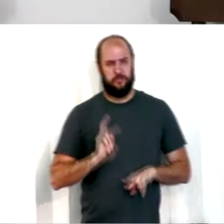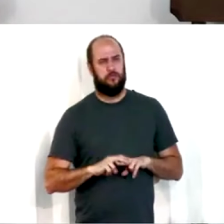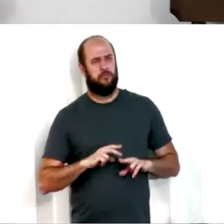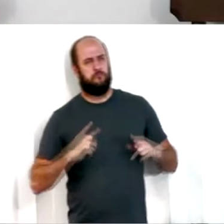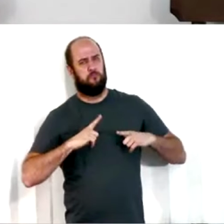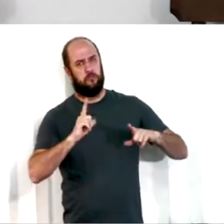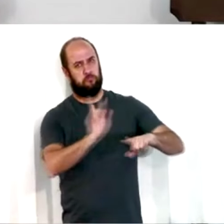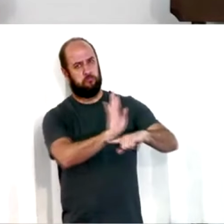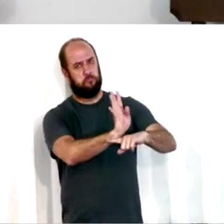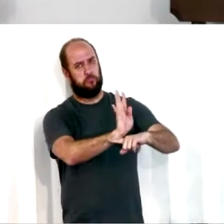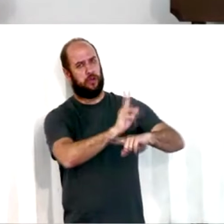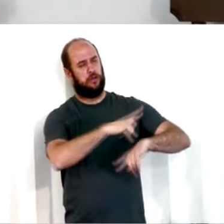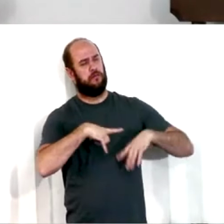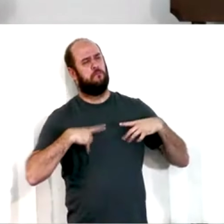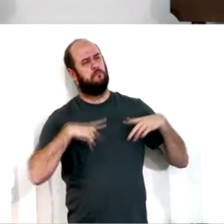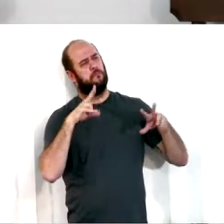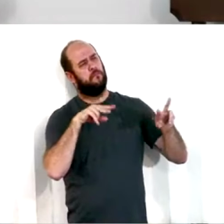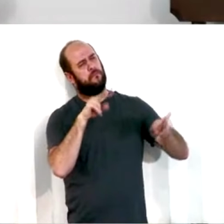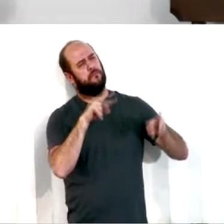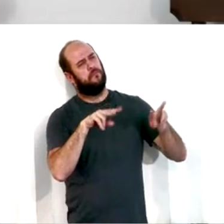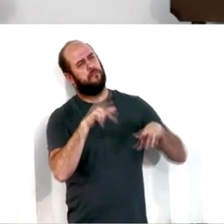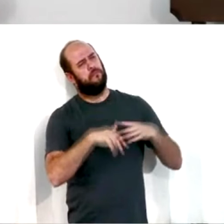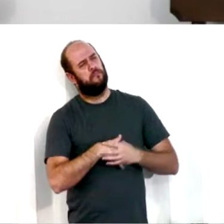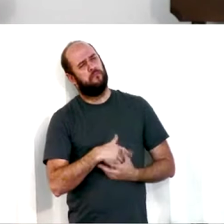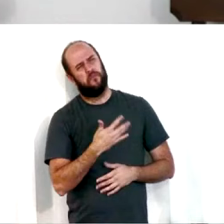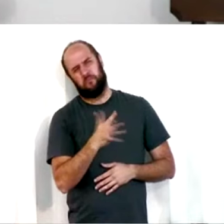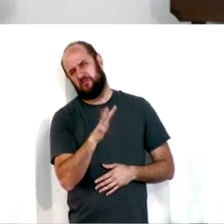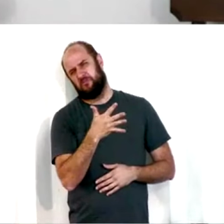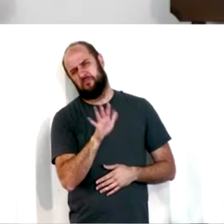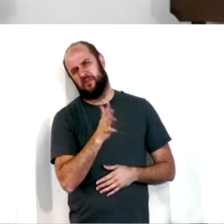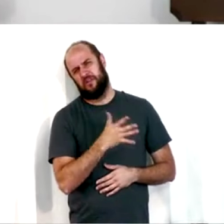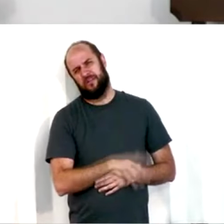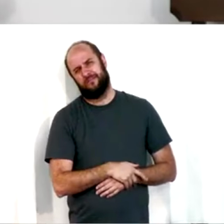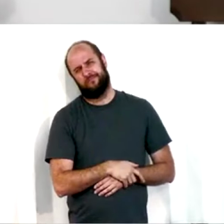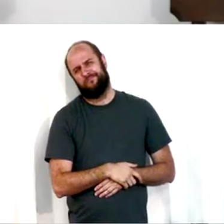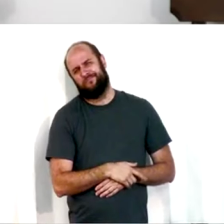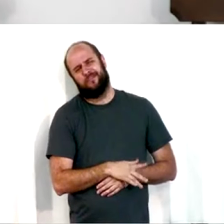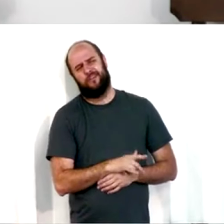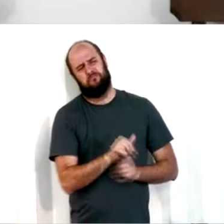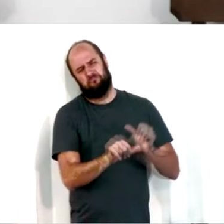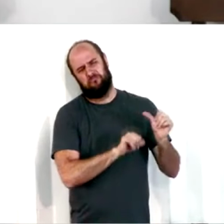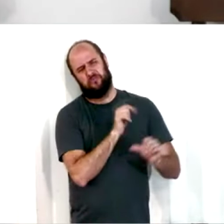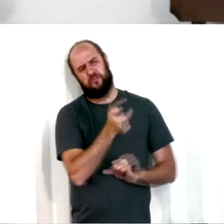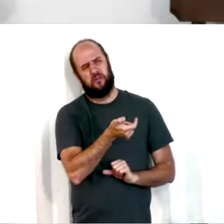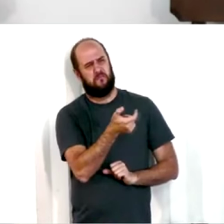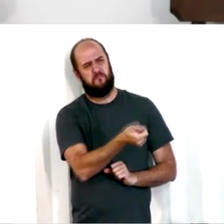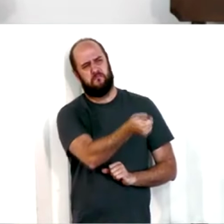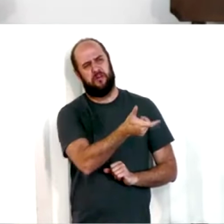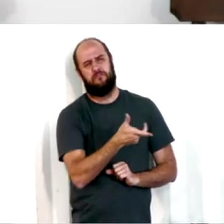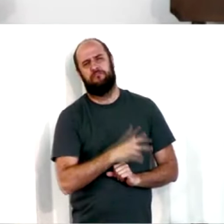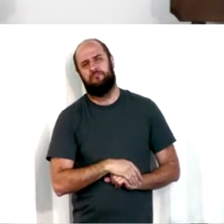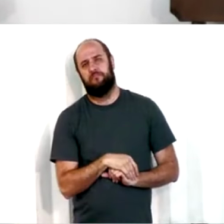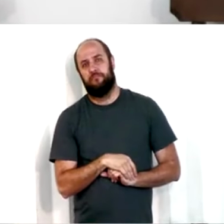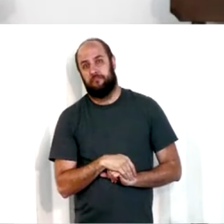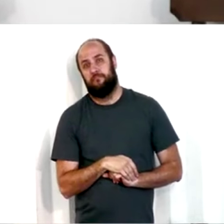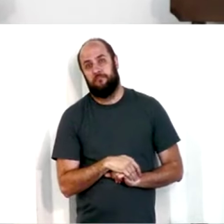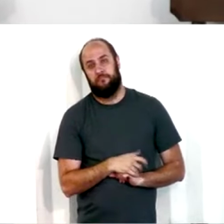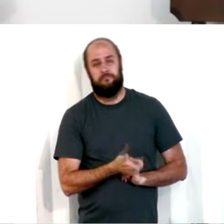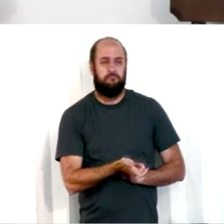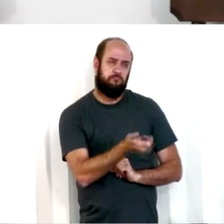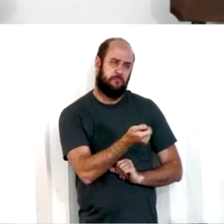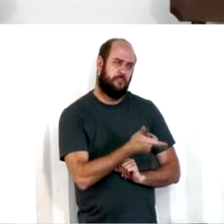filme. O filme é meia boca, né? Não é muito legal. Você pensa assim, acho que eu vou trocar esse filme, está meio chato. Aí você olha para um